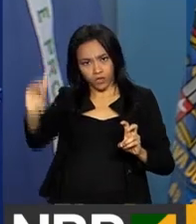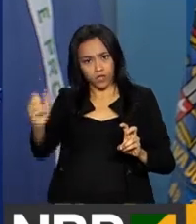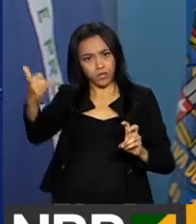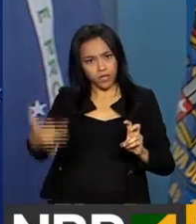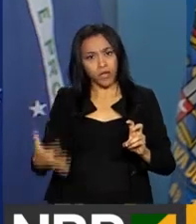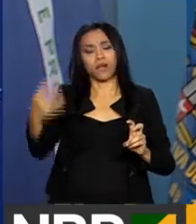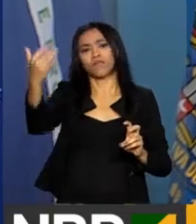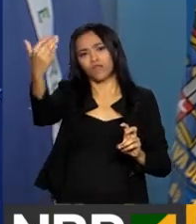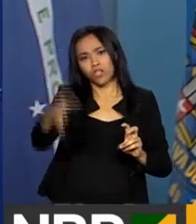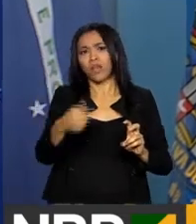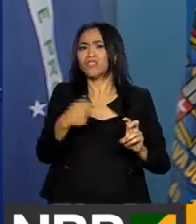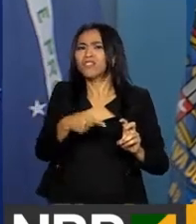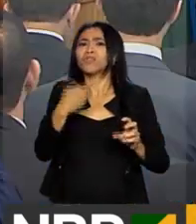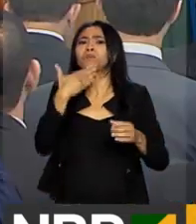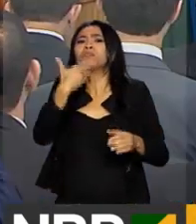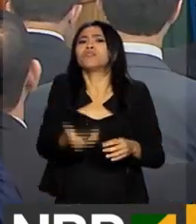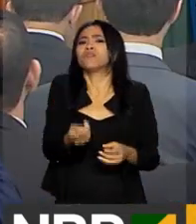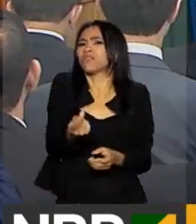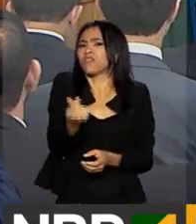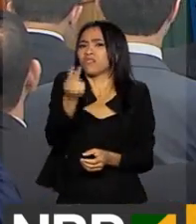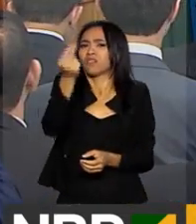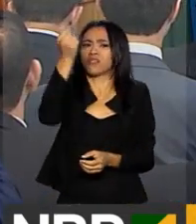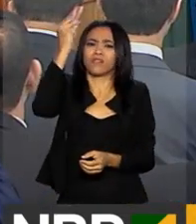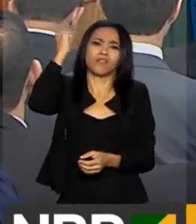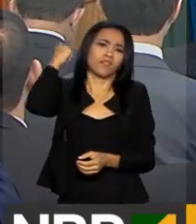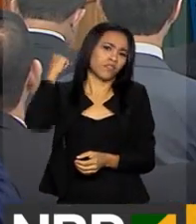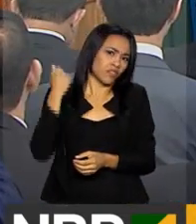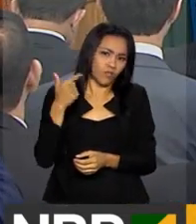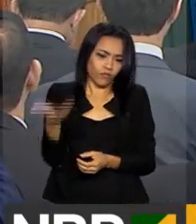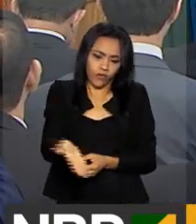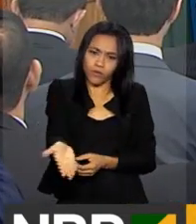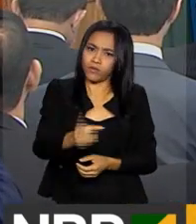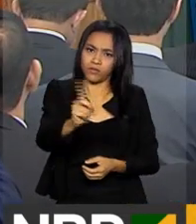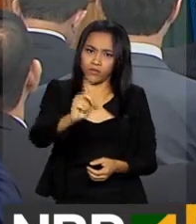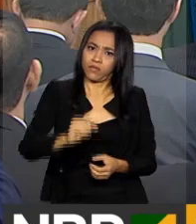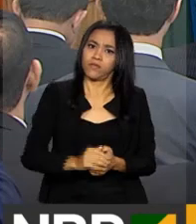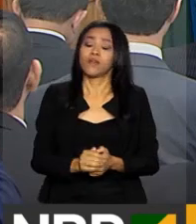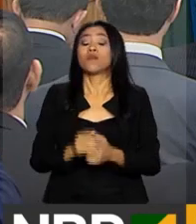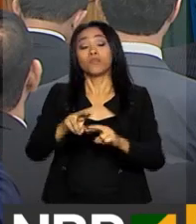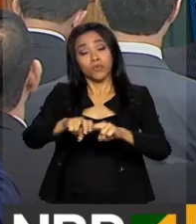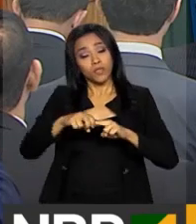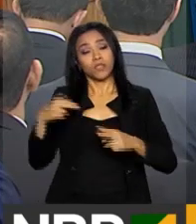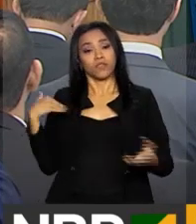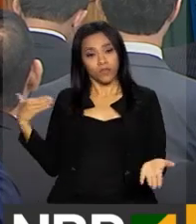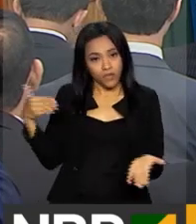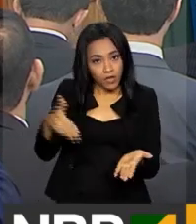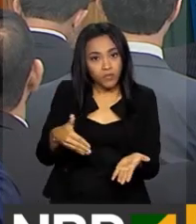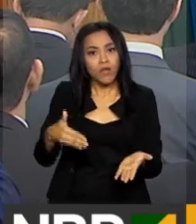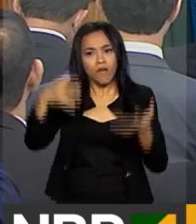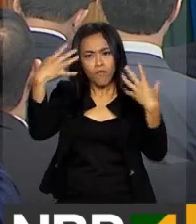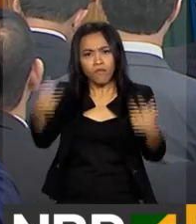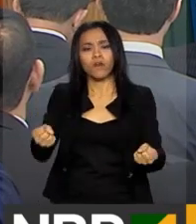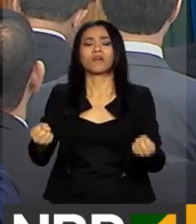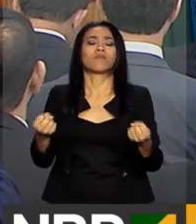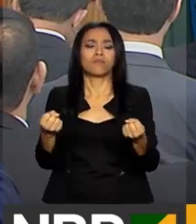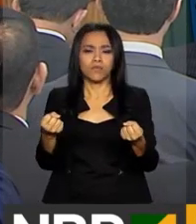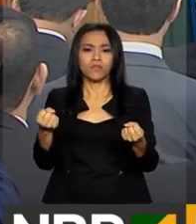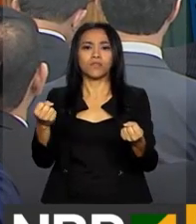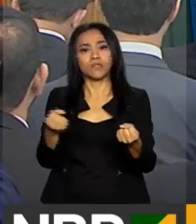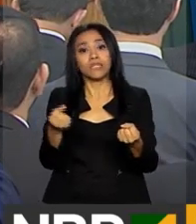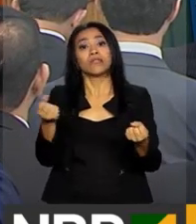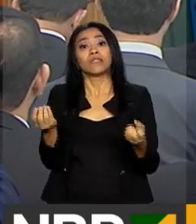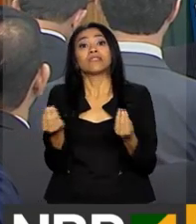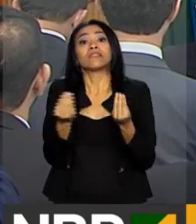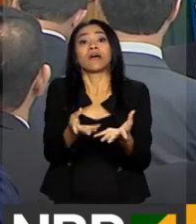suíço é uma postulação antiga não é de hoje foi agora que nós viemos aqui e servos vamos modernizar o sistema